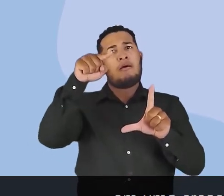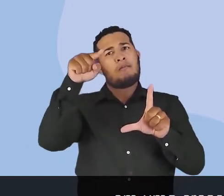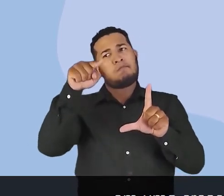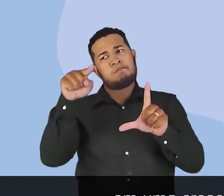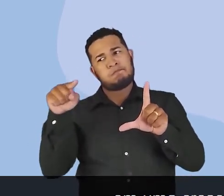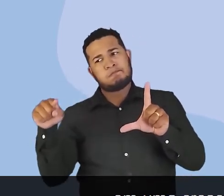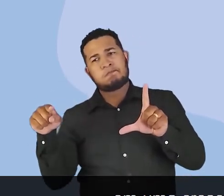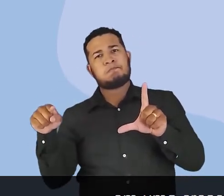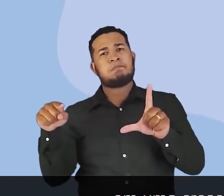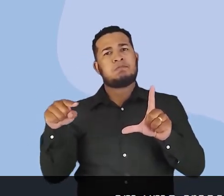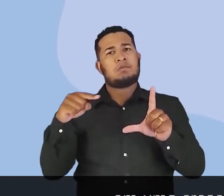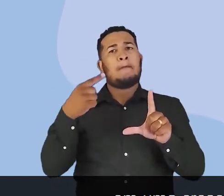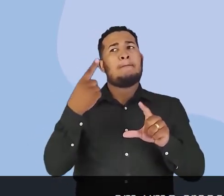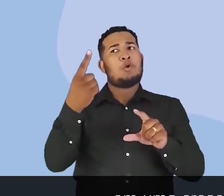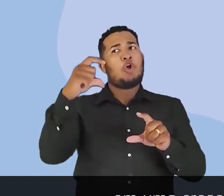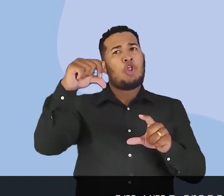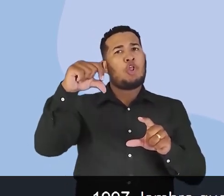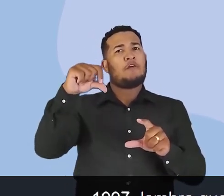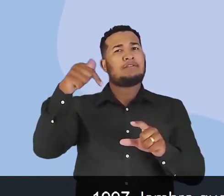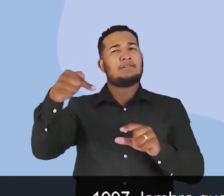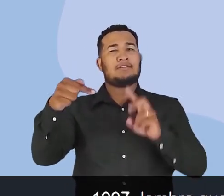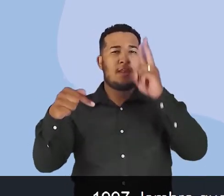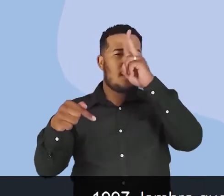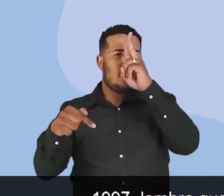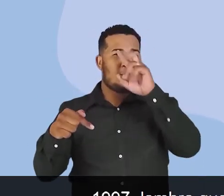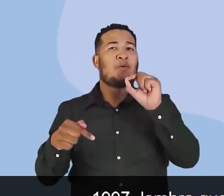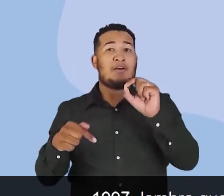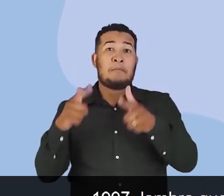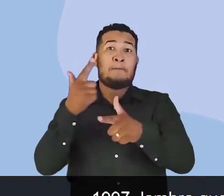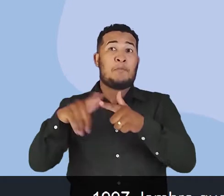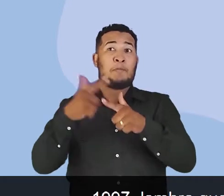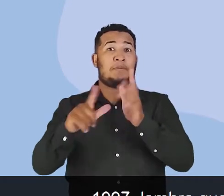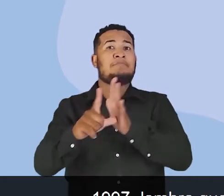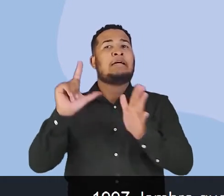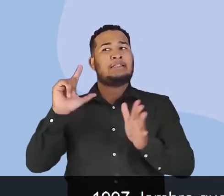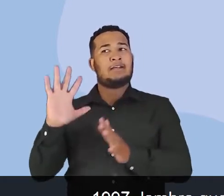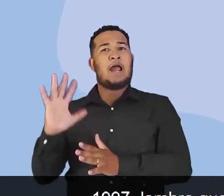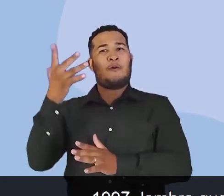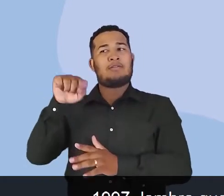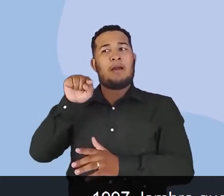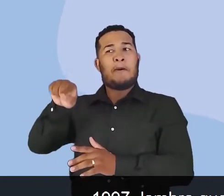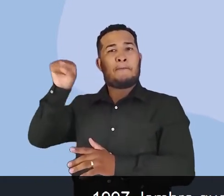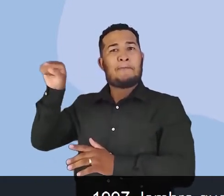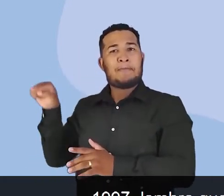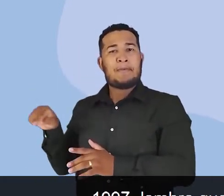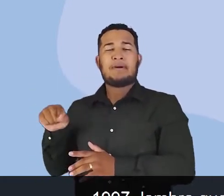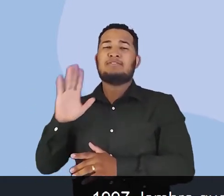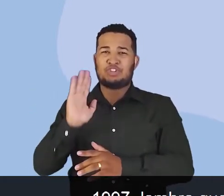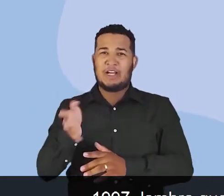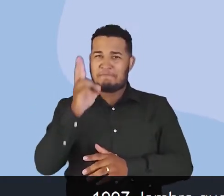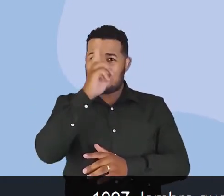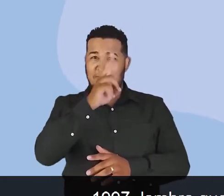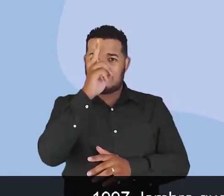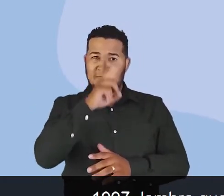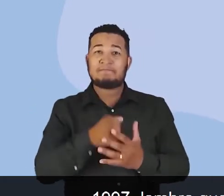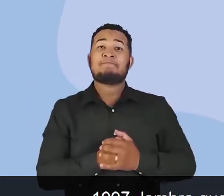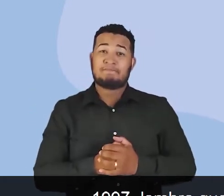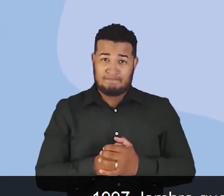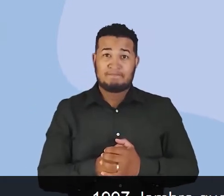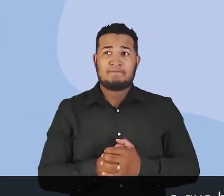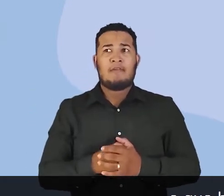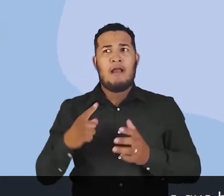e depois ele começa a ter uma queda. 1997 lembra algumas crises que já estavam ocorrendo em outras regiões do